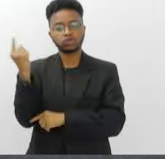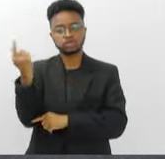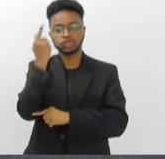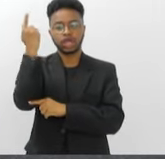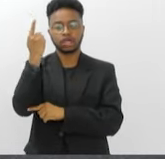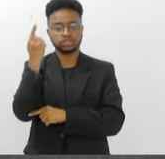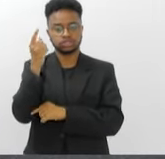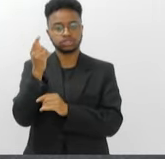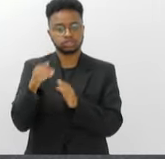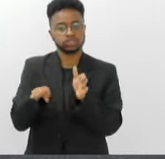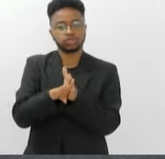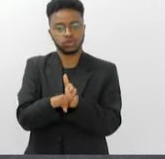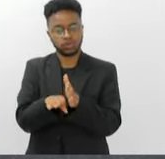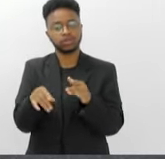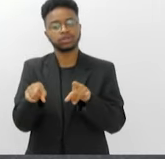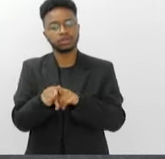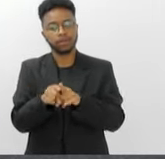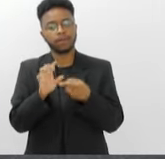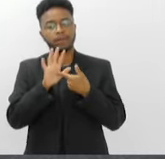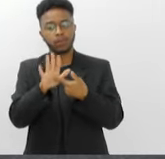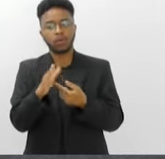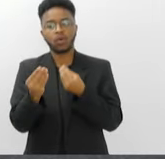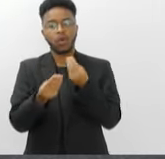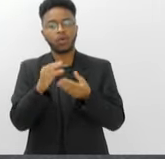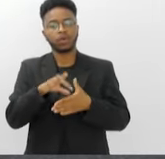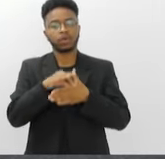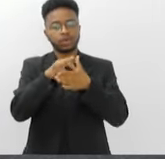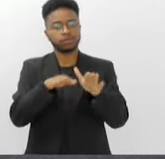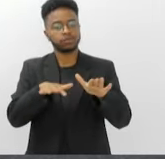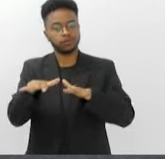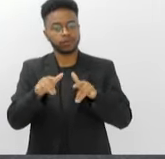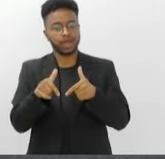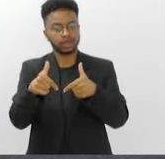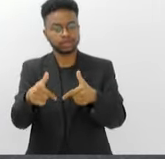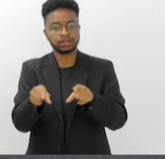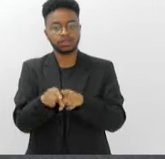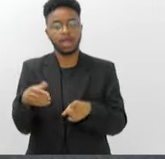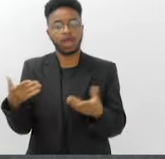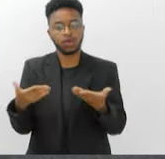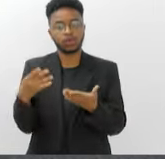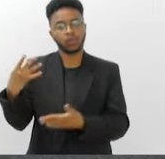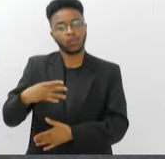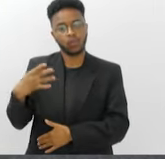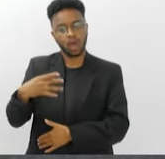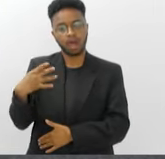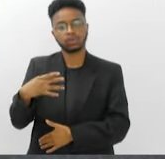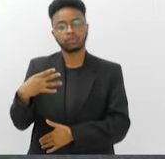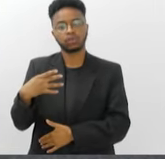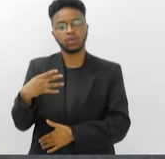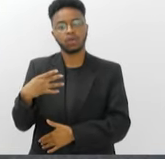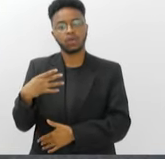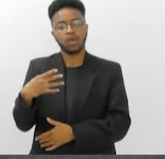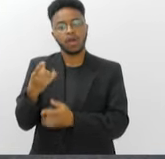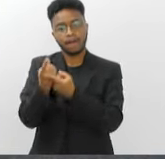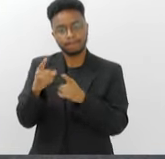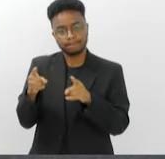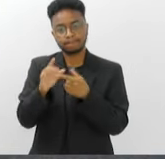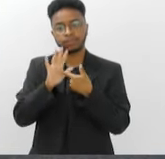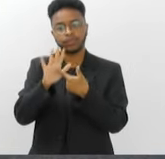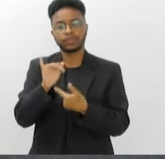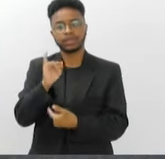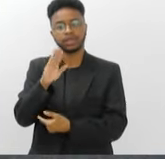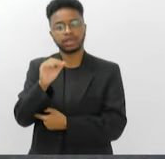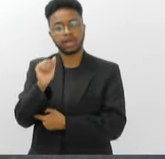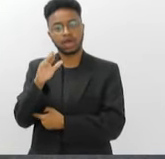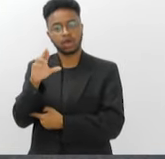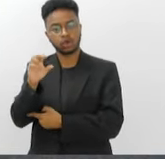gigantes chegaram, mostrando esse líder em movimento, e hoje, no seu quarto e último álbum até então, Ícaros, que se torna o maior